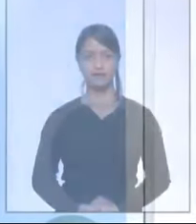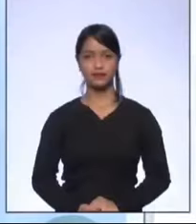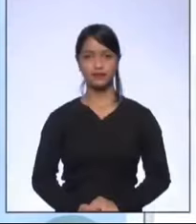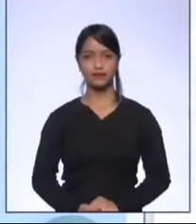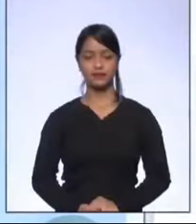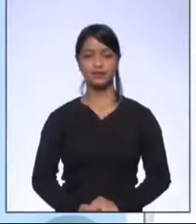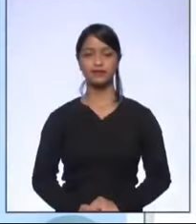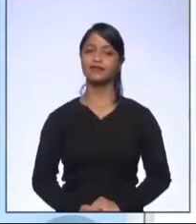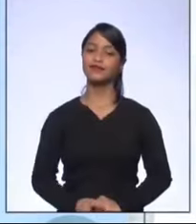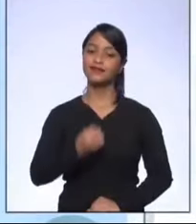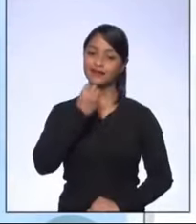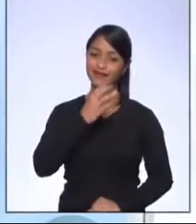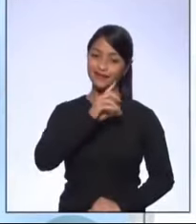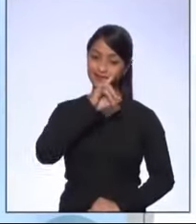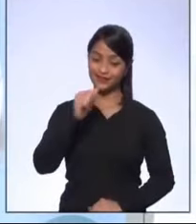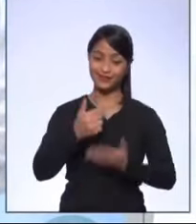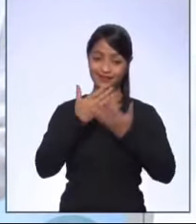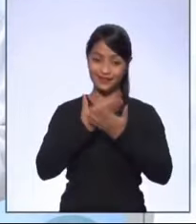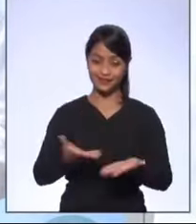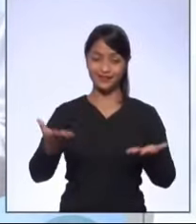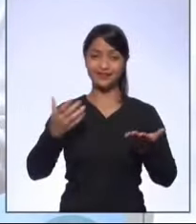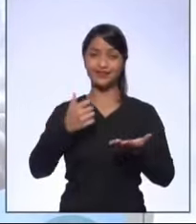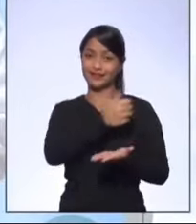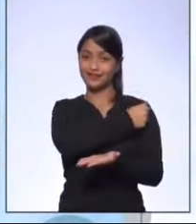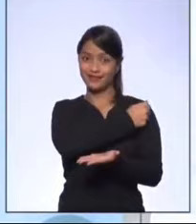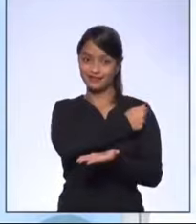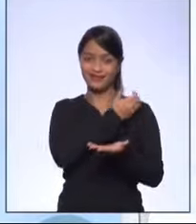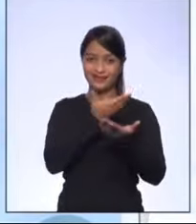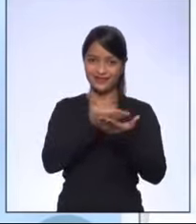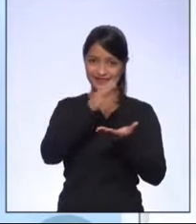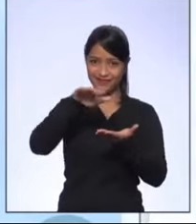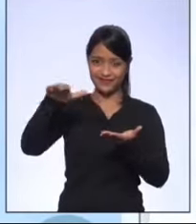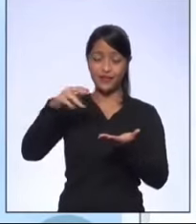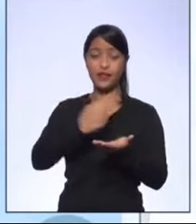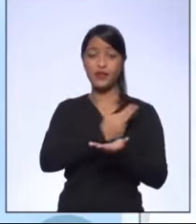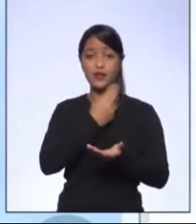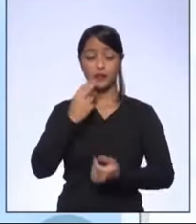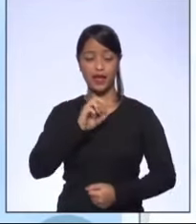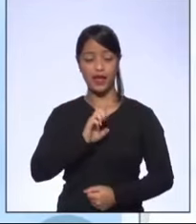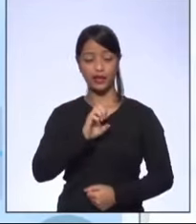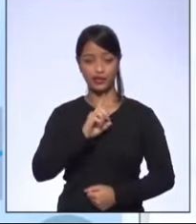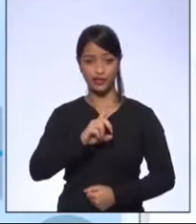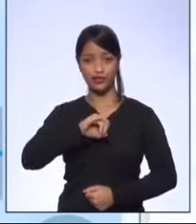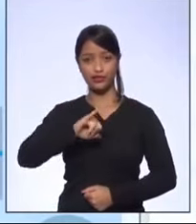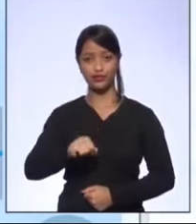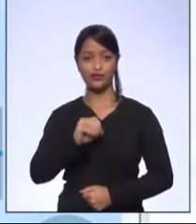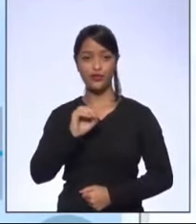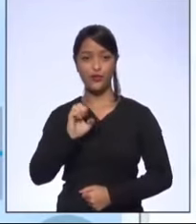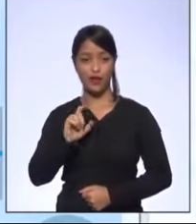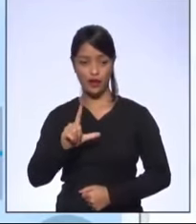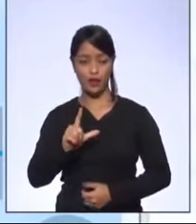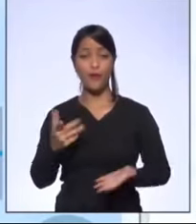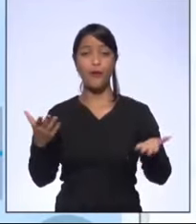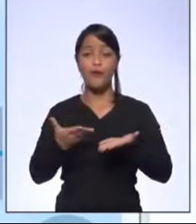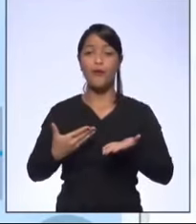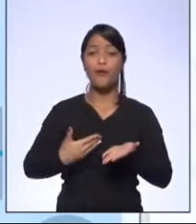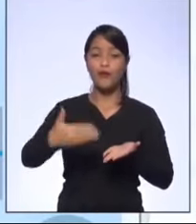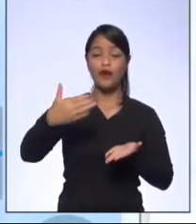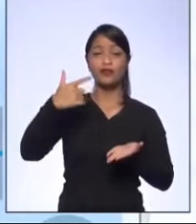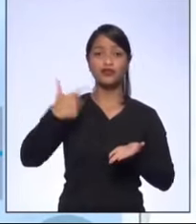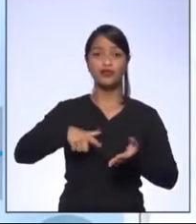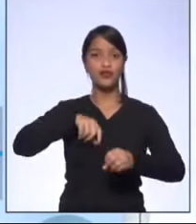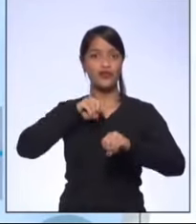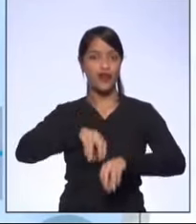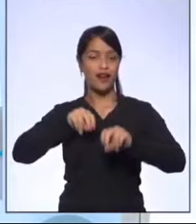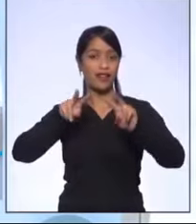Bom dia, queridos educandos. Eu sou o professor Joel e nós vamos hoje então ter mais uma aulinha de